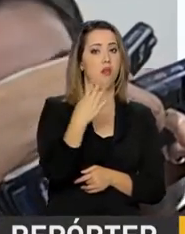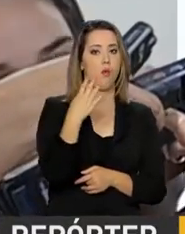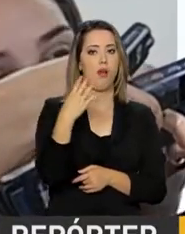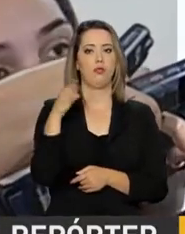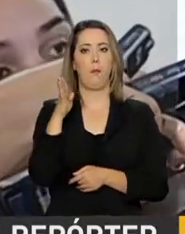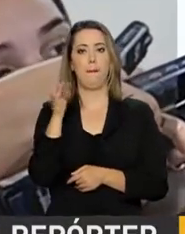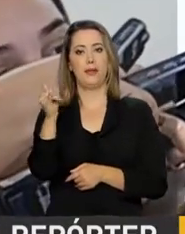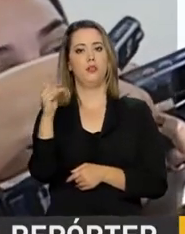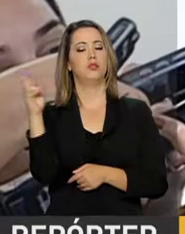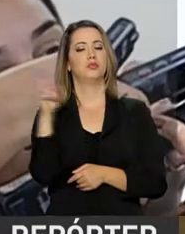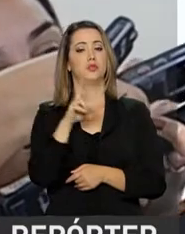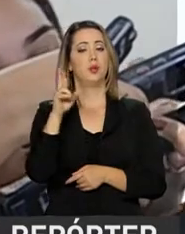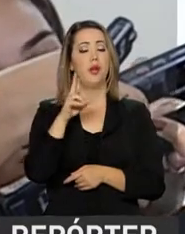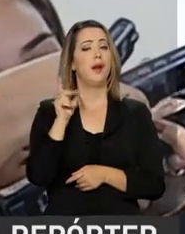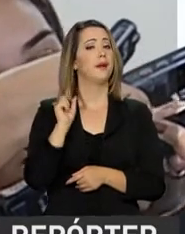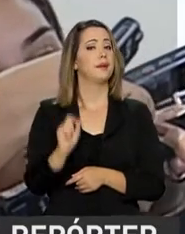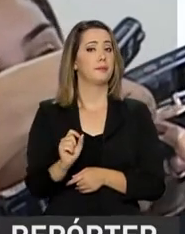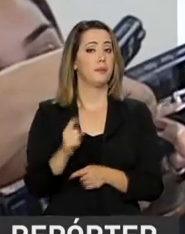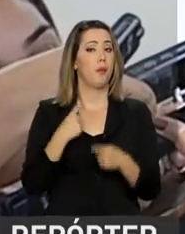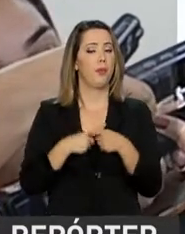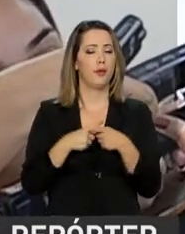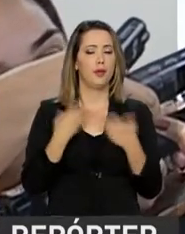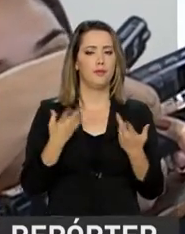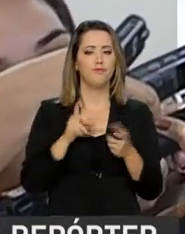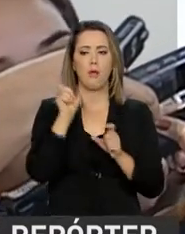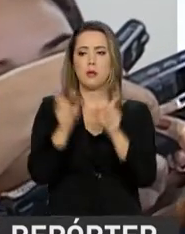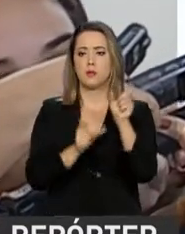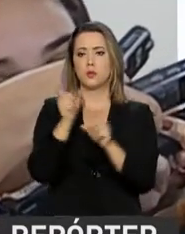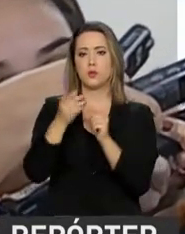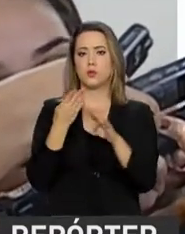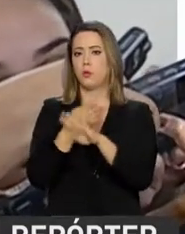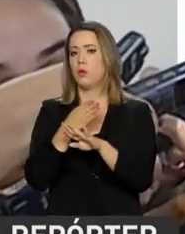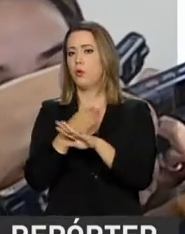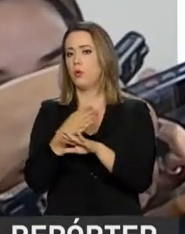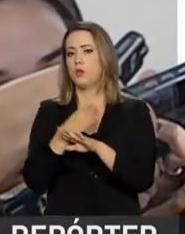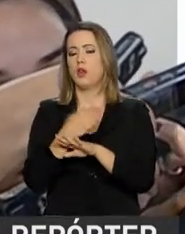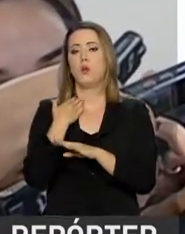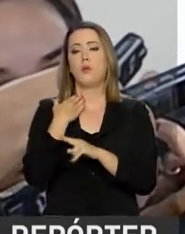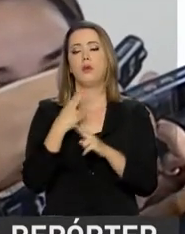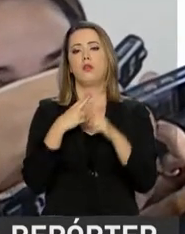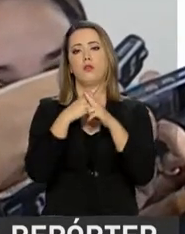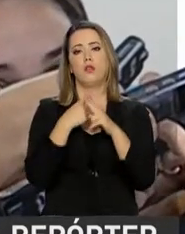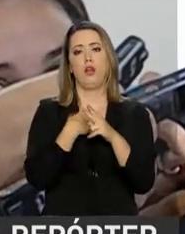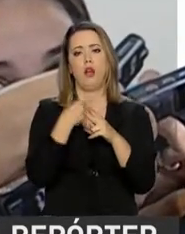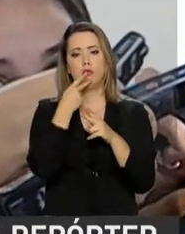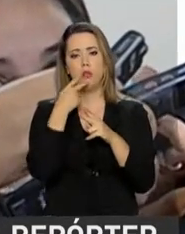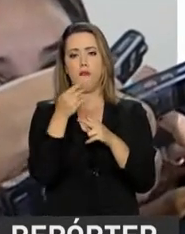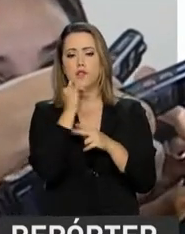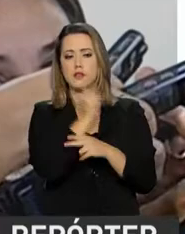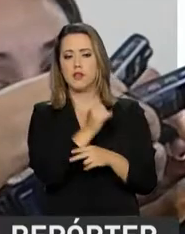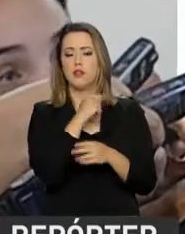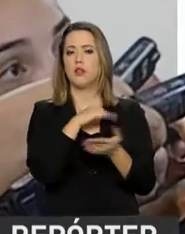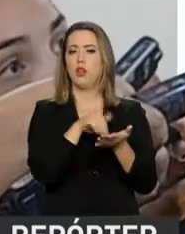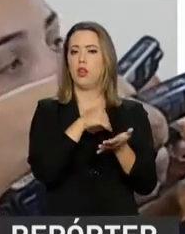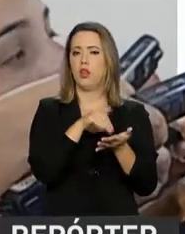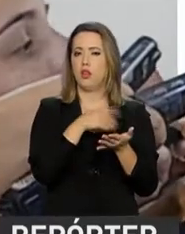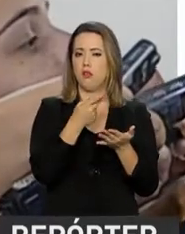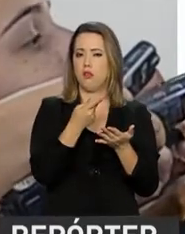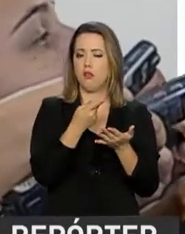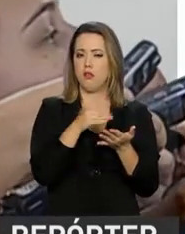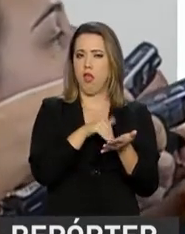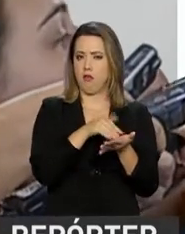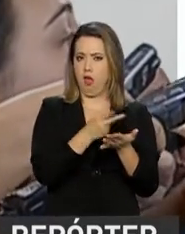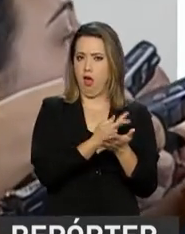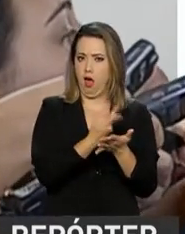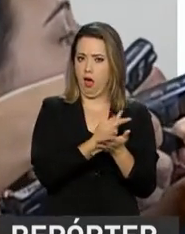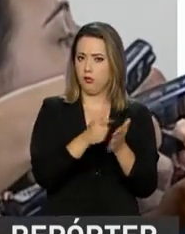de reais isso porque muitos trabalhadores procuraram as agências da caixa regularizaram é o cadastro das